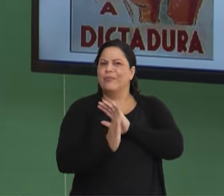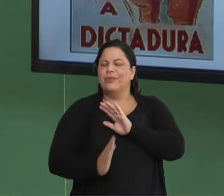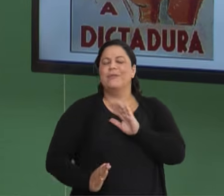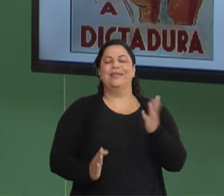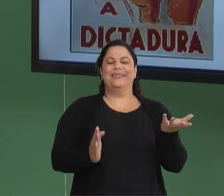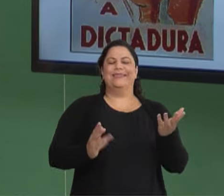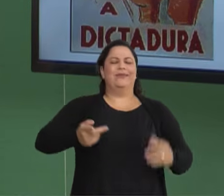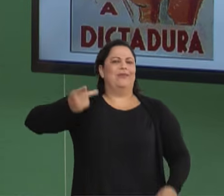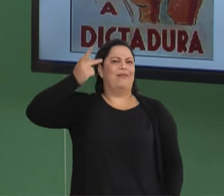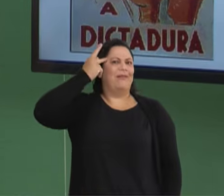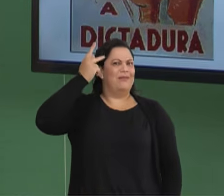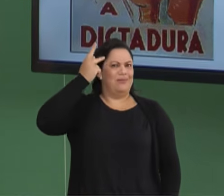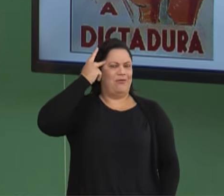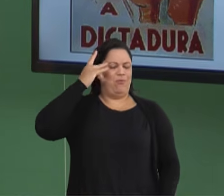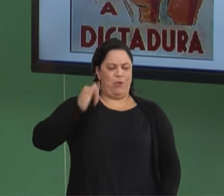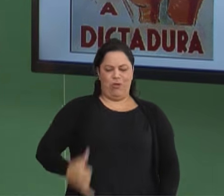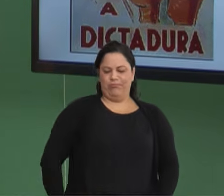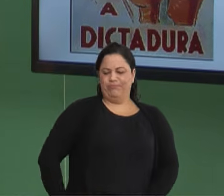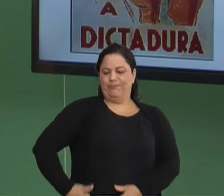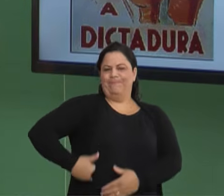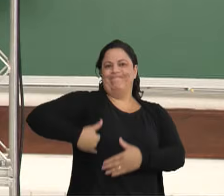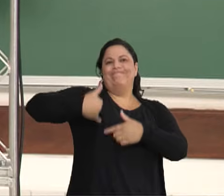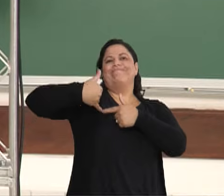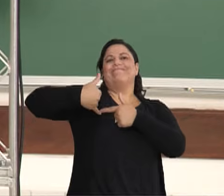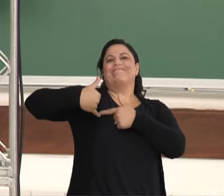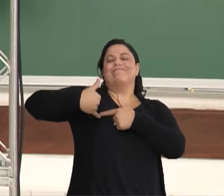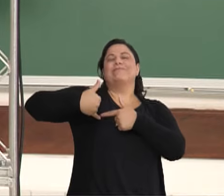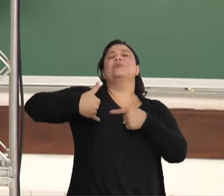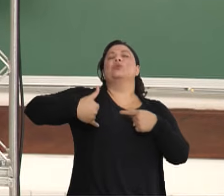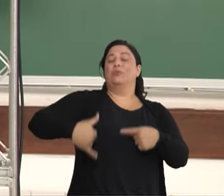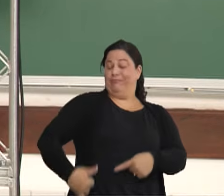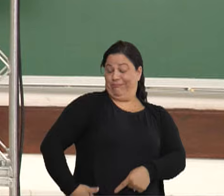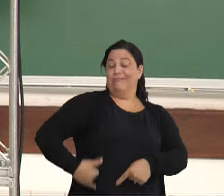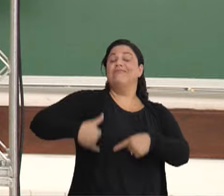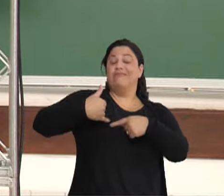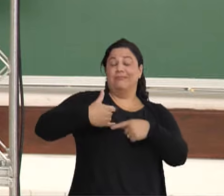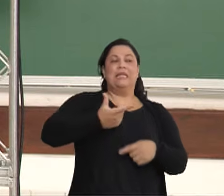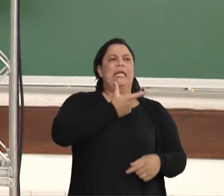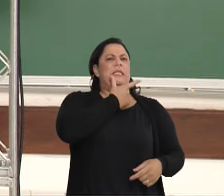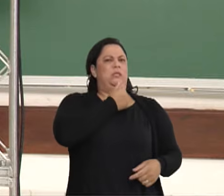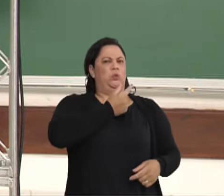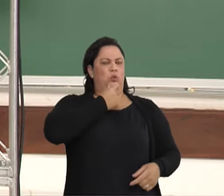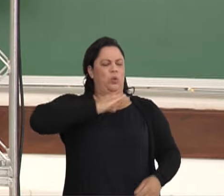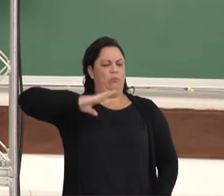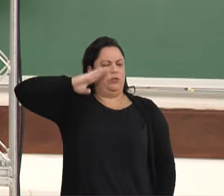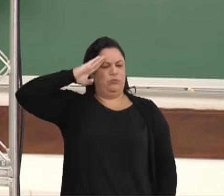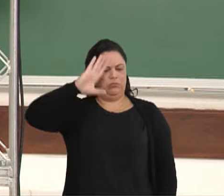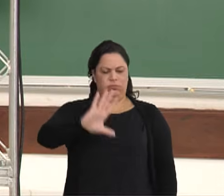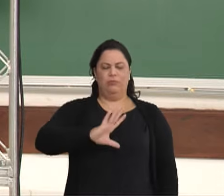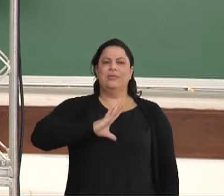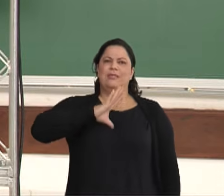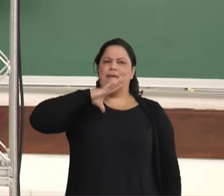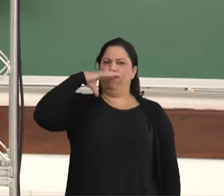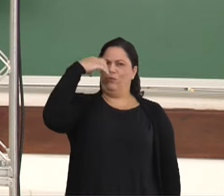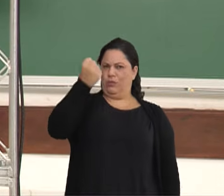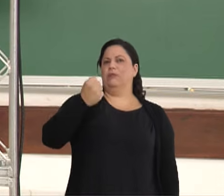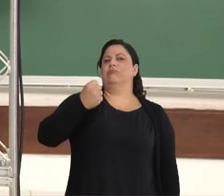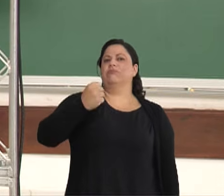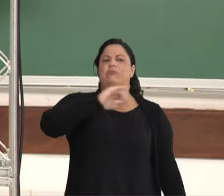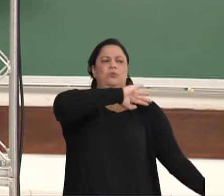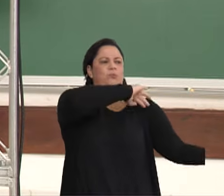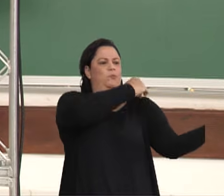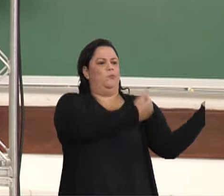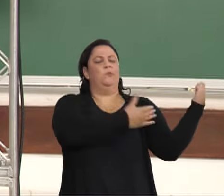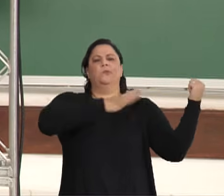tem esse orgulho dos bandeirantes, aqueles homens que fizeram o Brasil ser grande como é hoje,